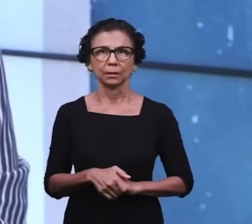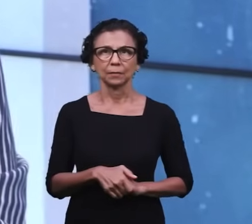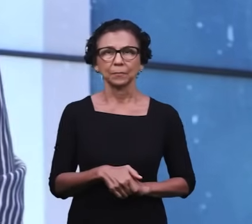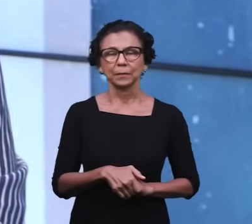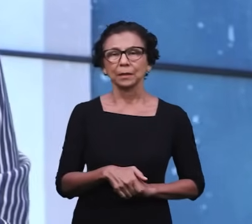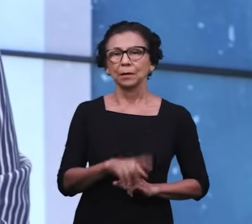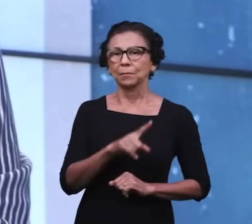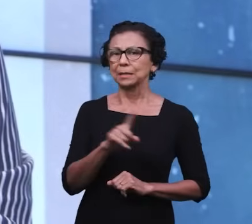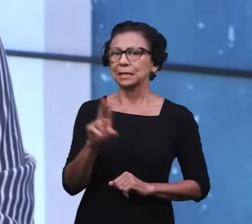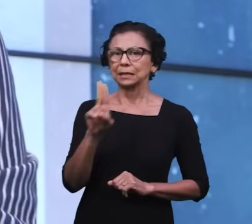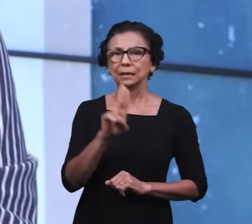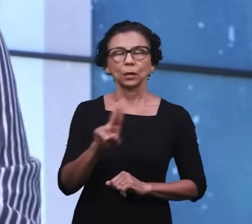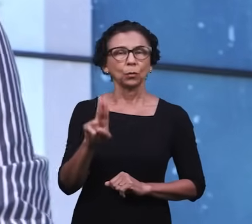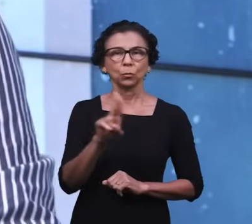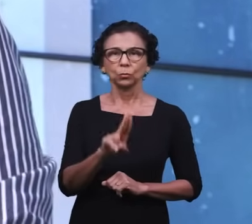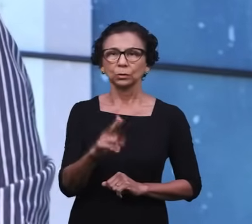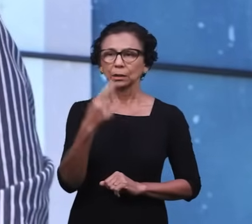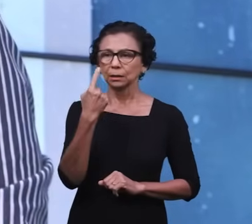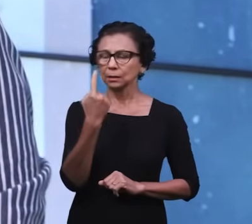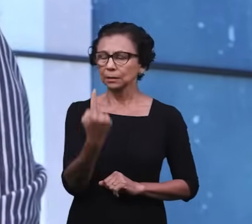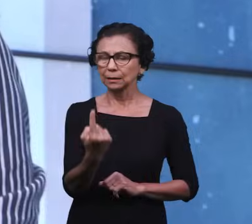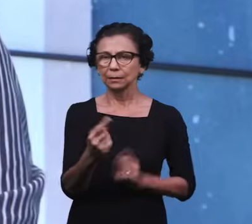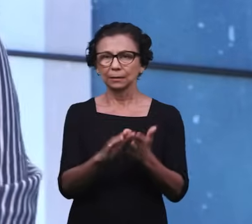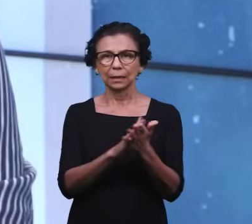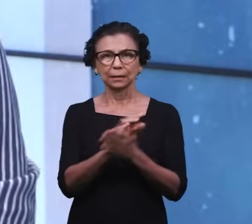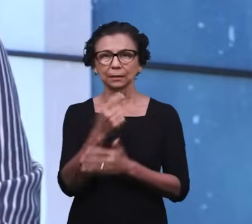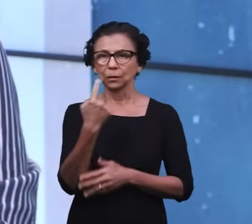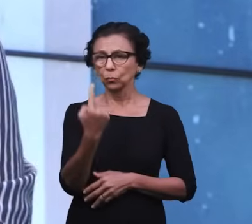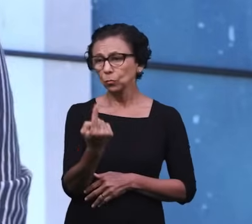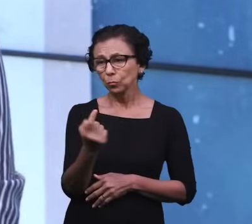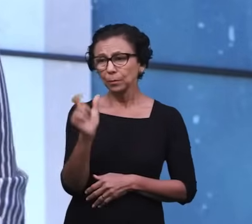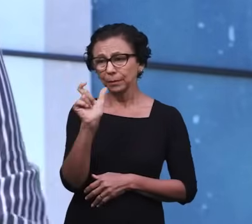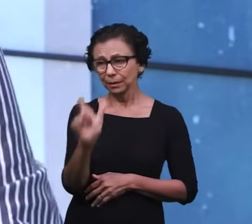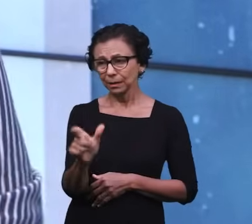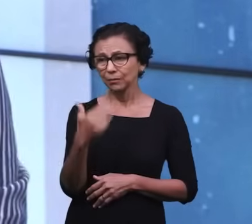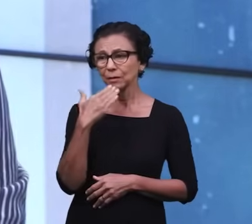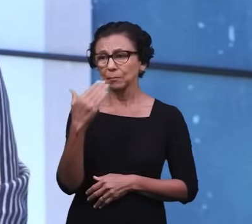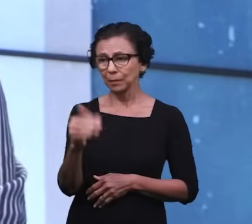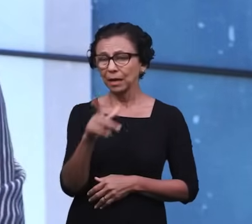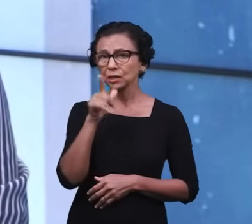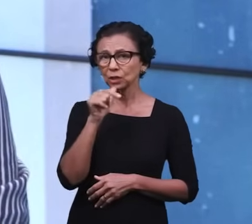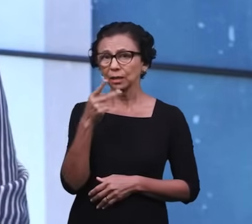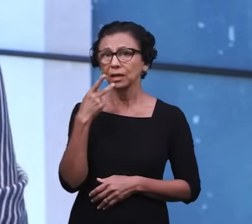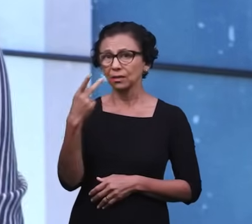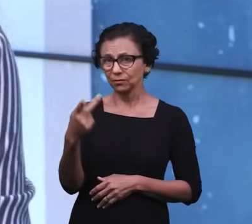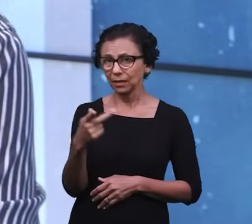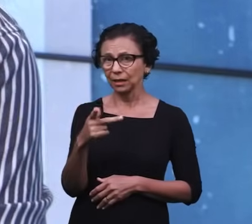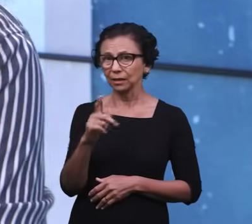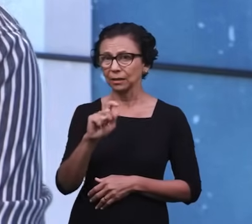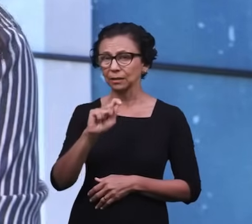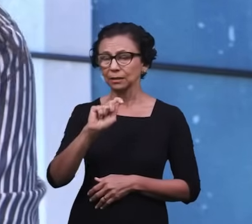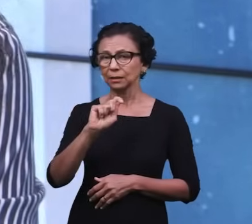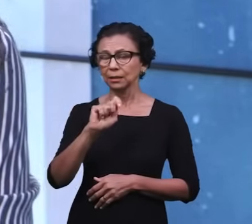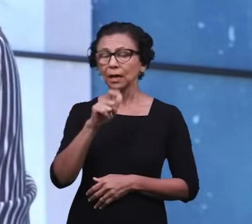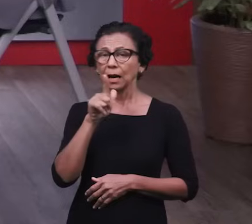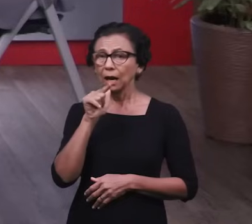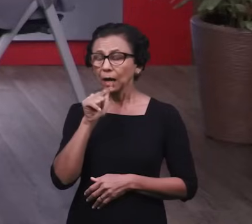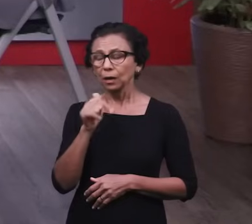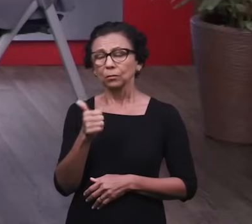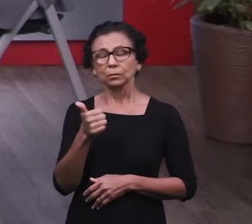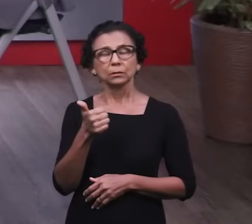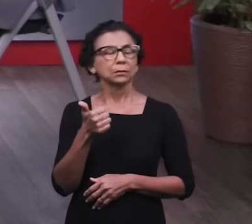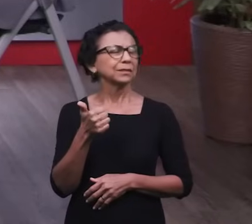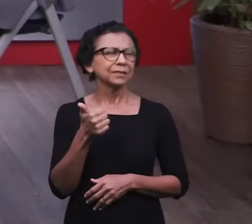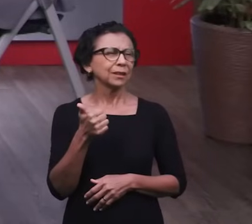pedir água. Então, essa questão quais foram os sinais que a gente foi percebendo? Essa questão do que a doutora